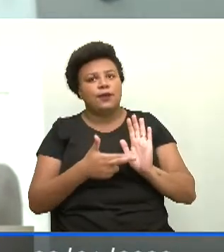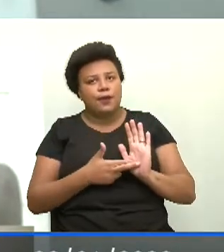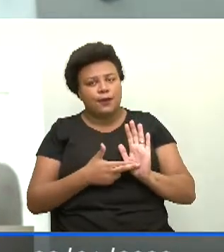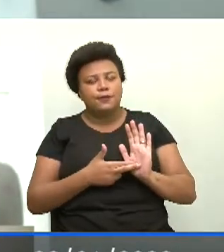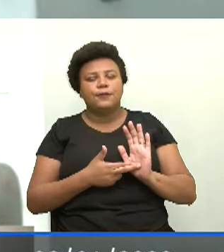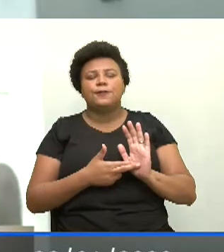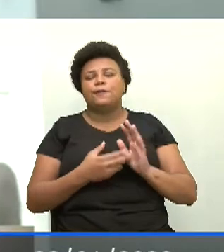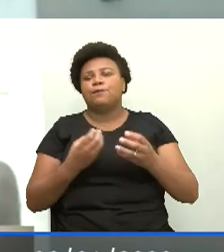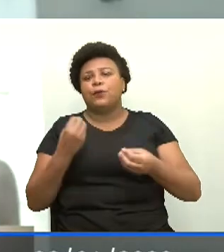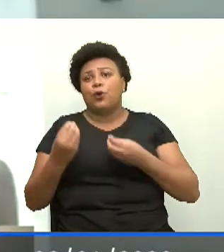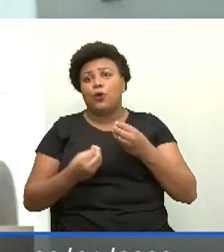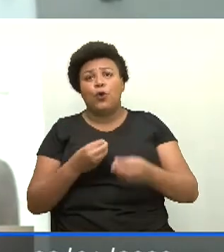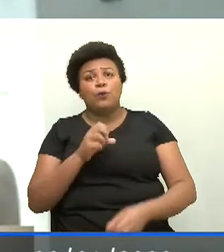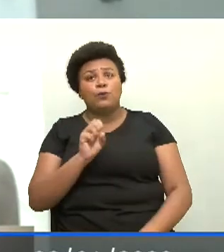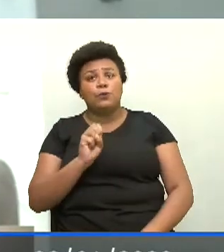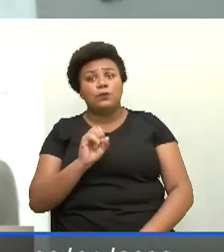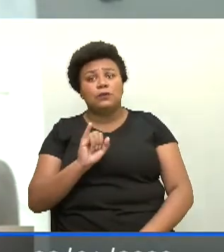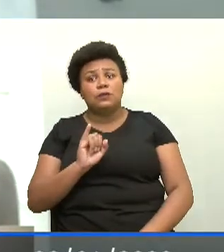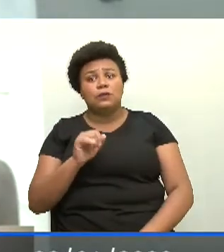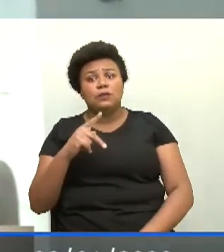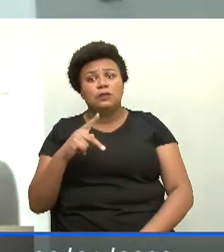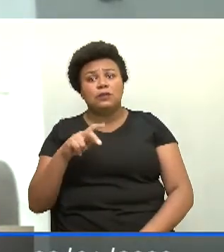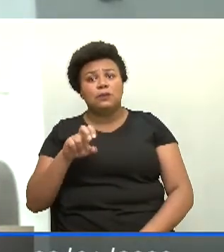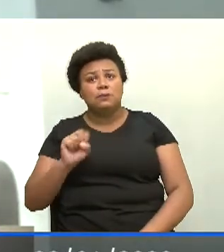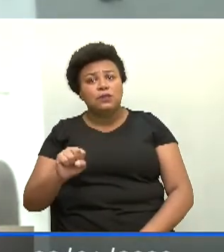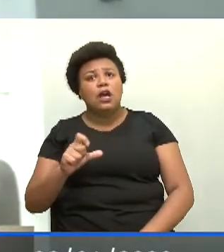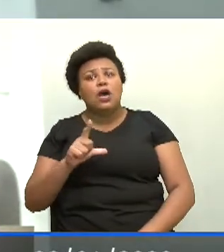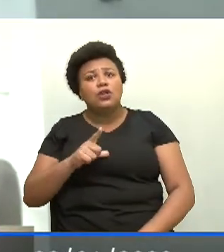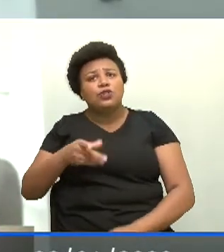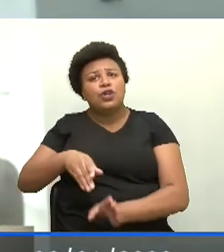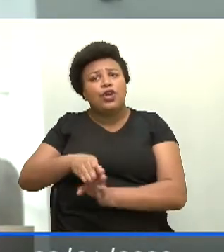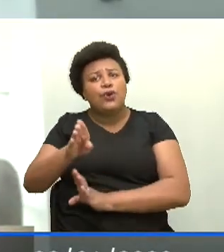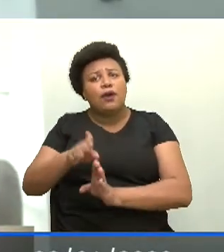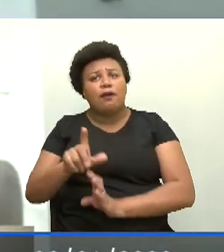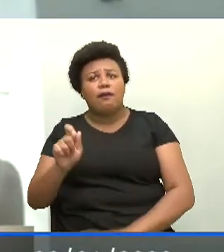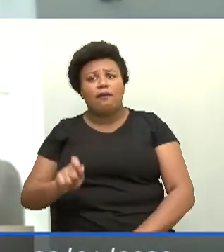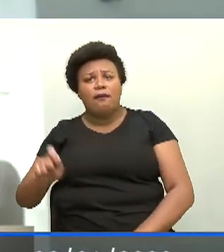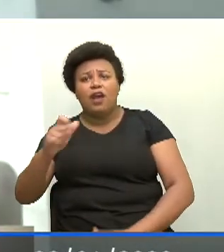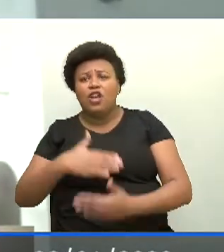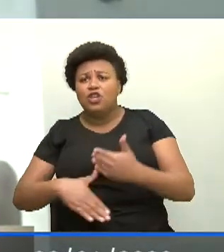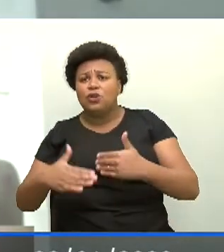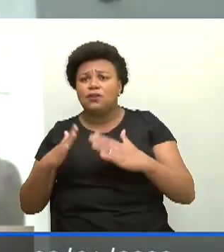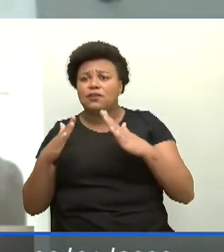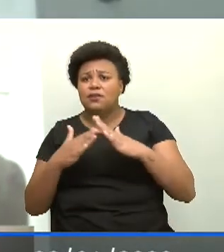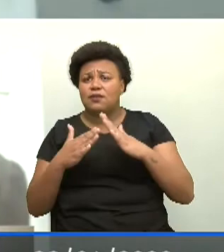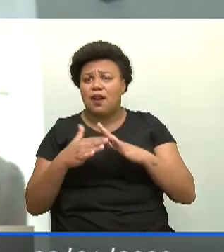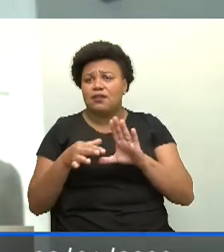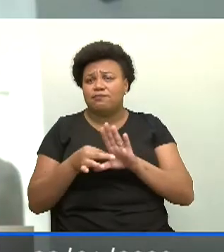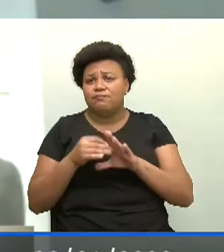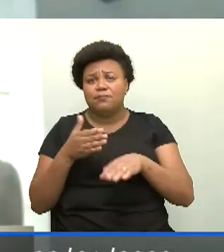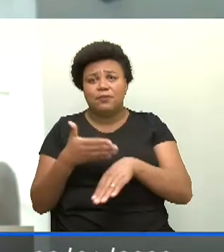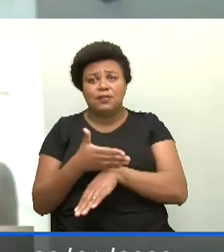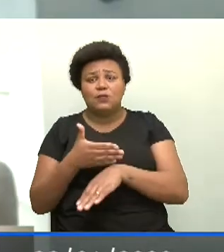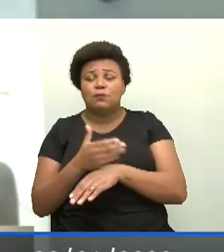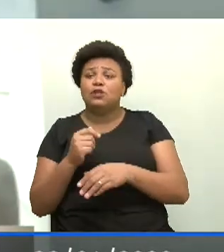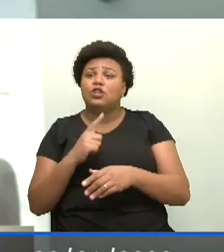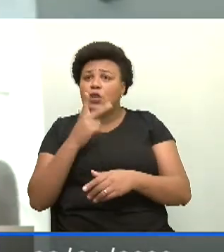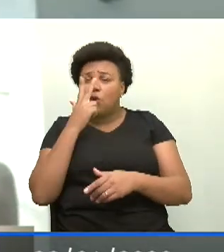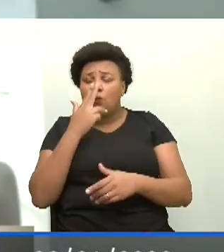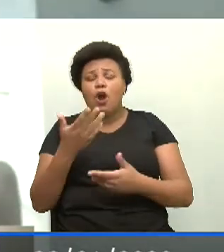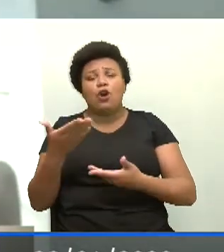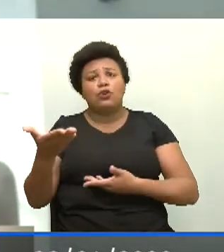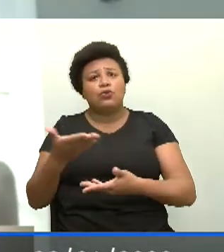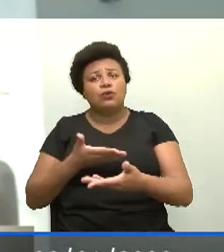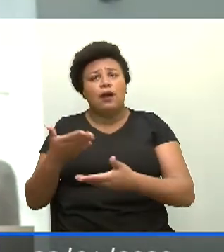Como o CIPS, nós temos orientado nossos associados e a todos os frigoríficos que participam e também dividido isso com a área